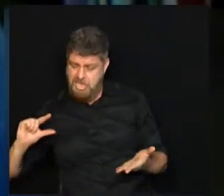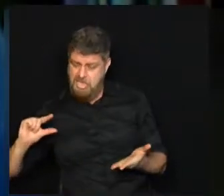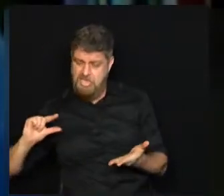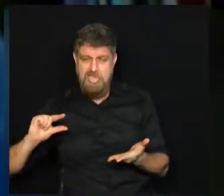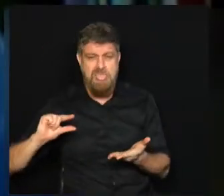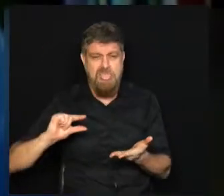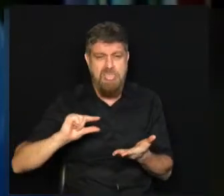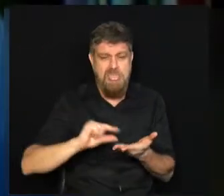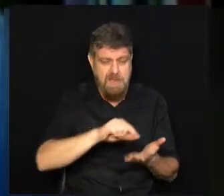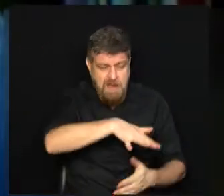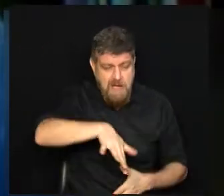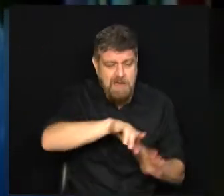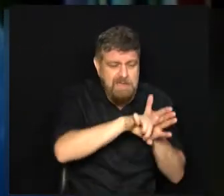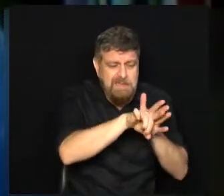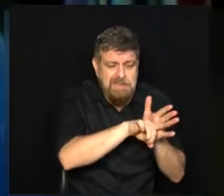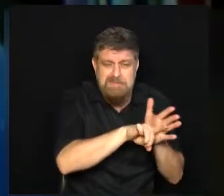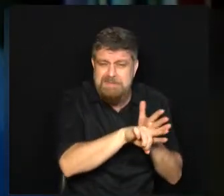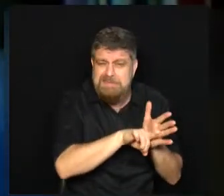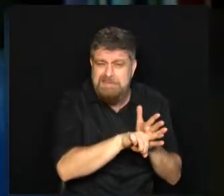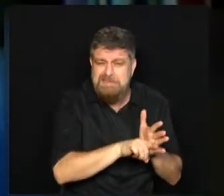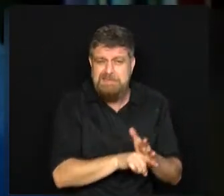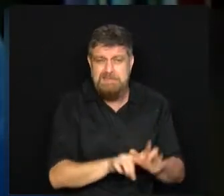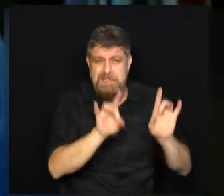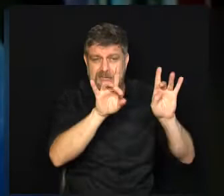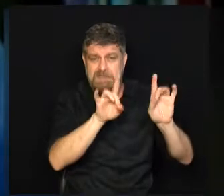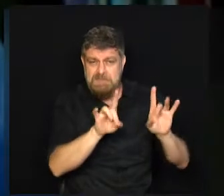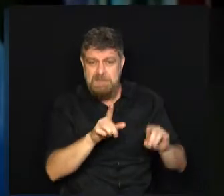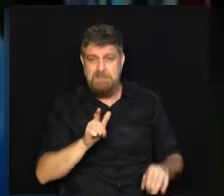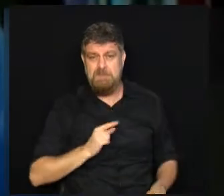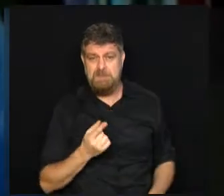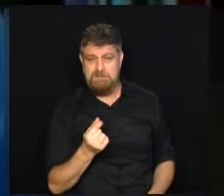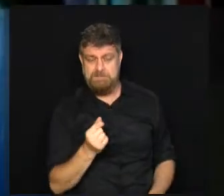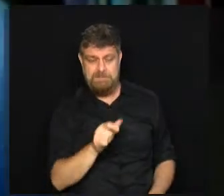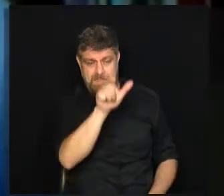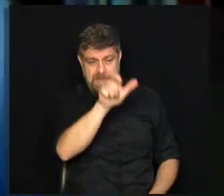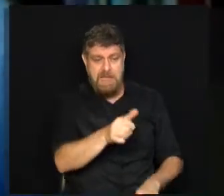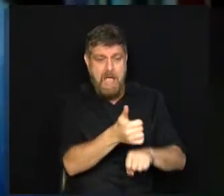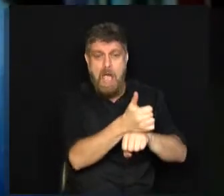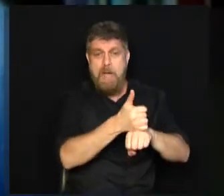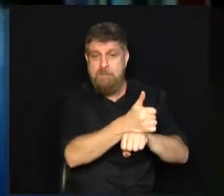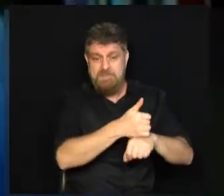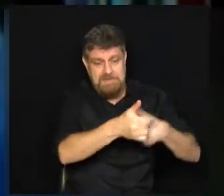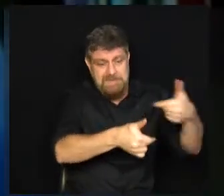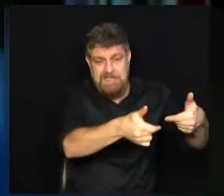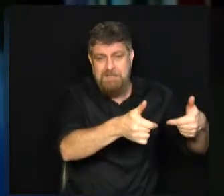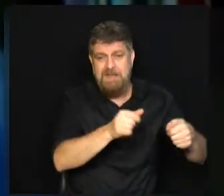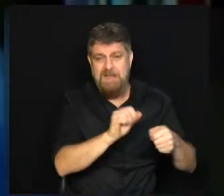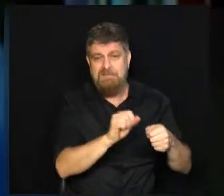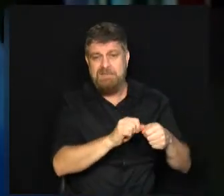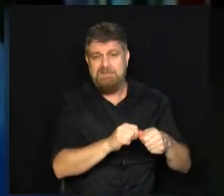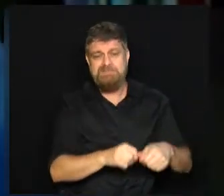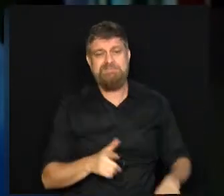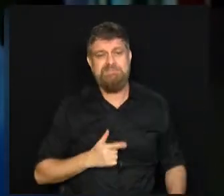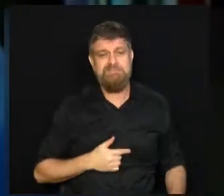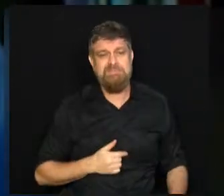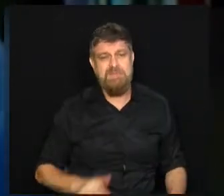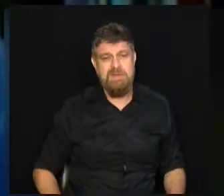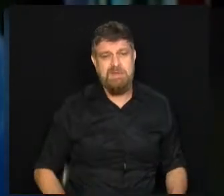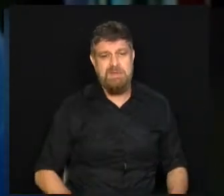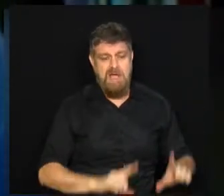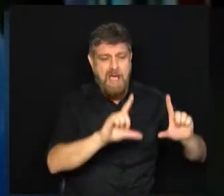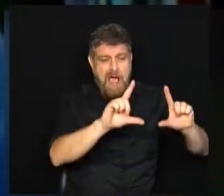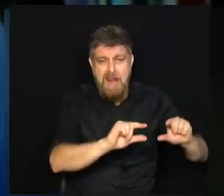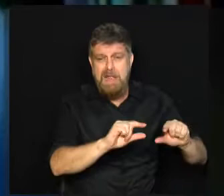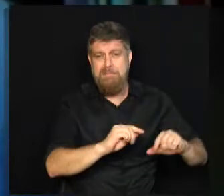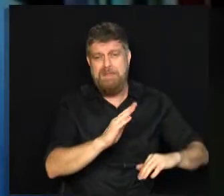segmento de pesquisa, em especial referente ao seu recurso humano, o que afeta a produtividade dessas